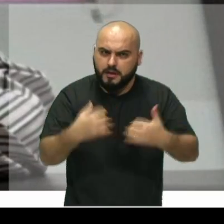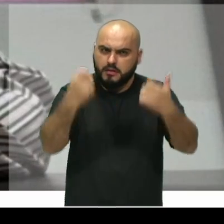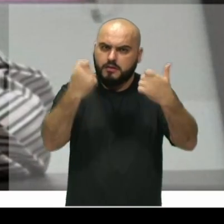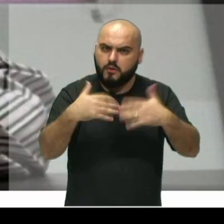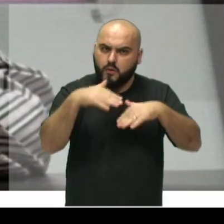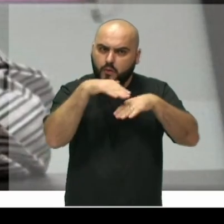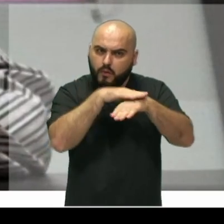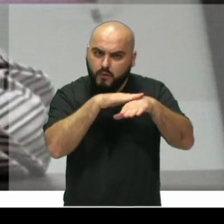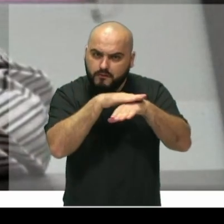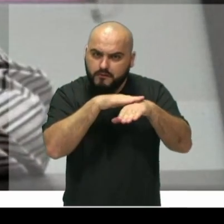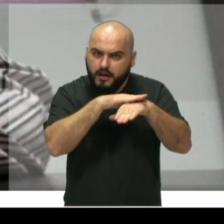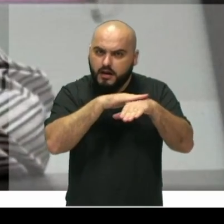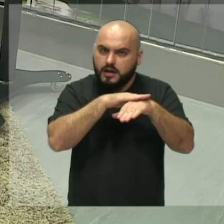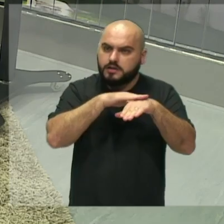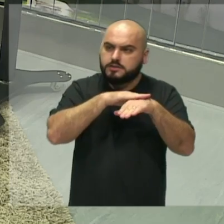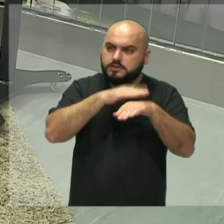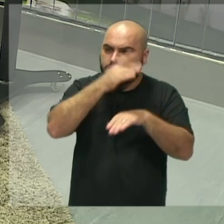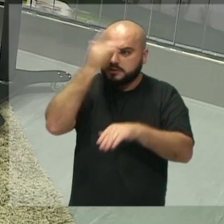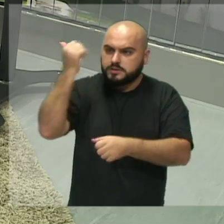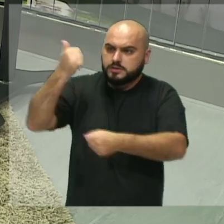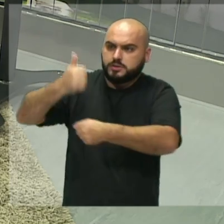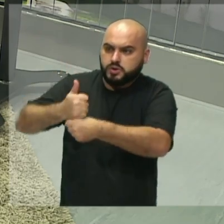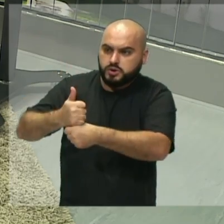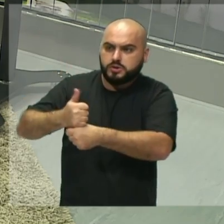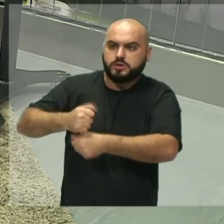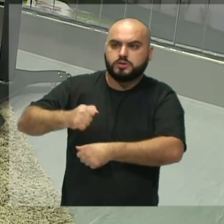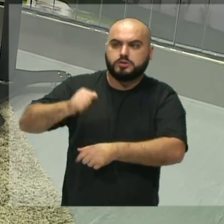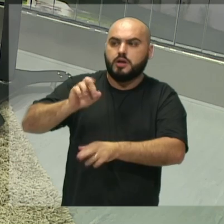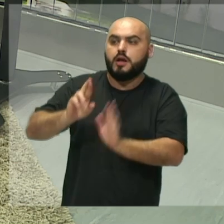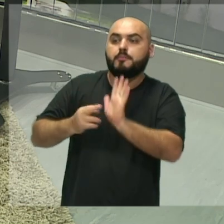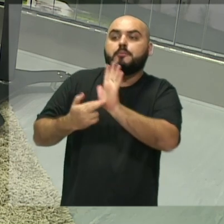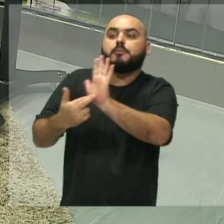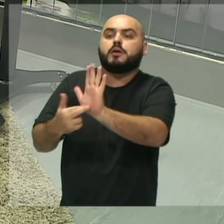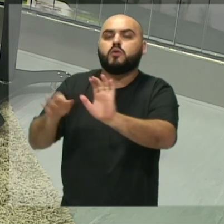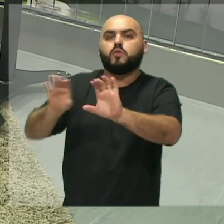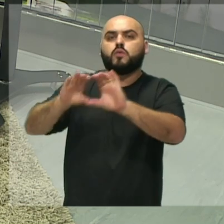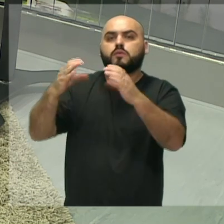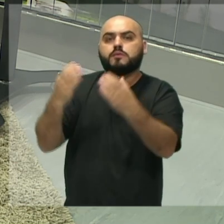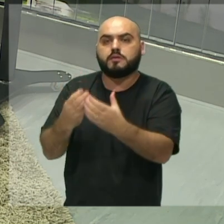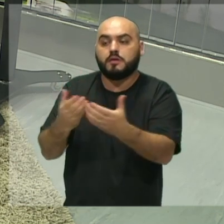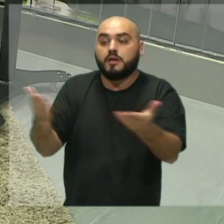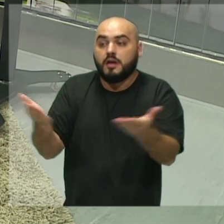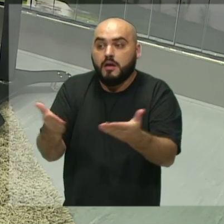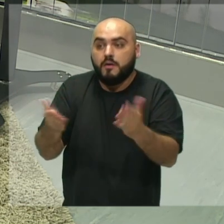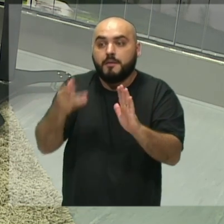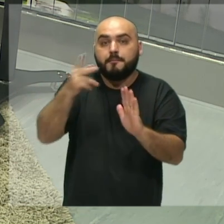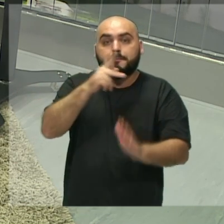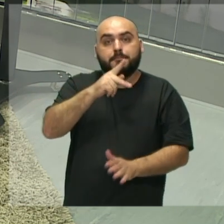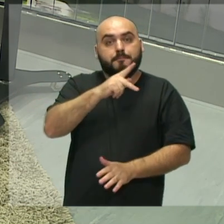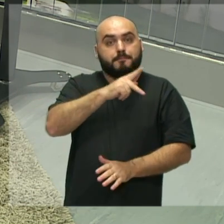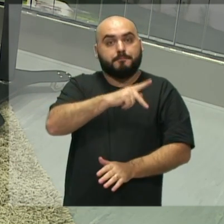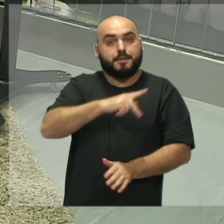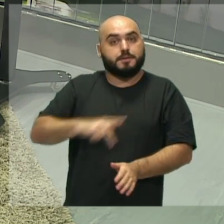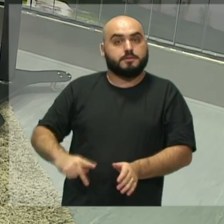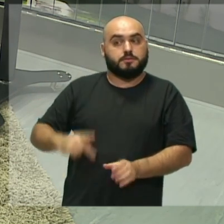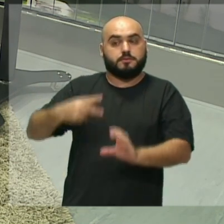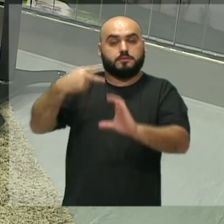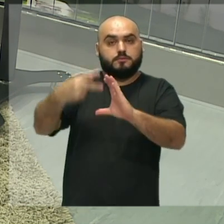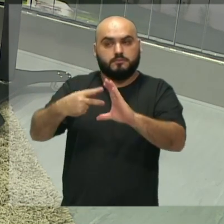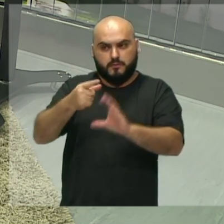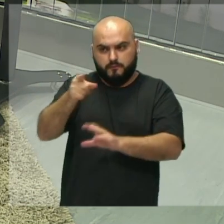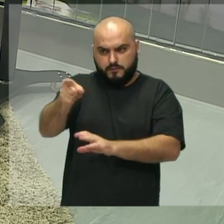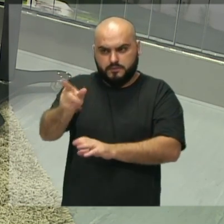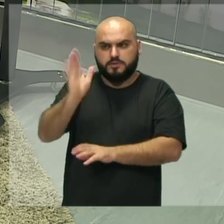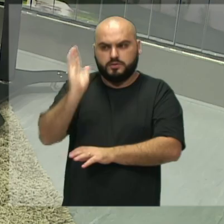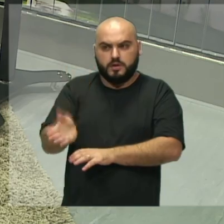as dirigentes, com representantes dessas comunidades, mas agora, como presidente da casa, o senhor intensificou esses diálogos e, como vereador, o senhor